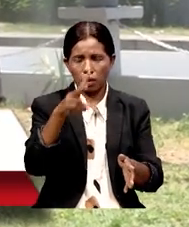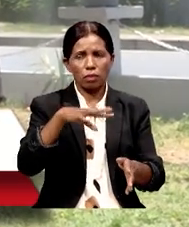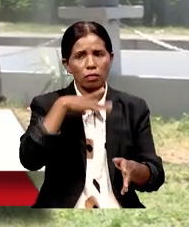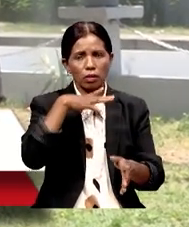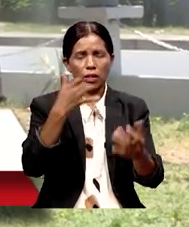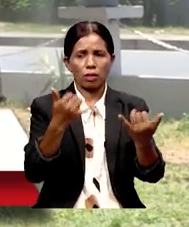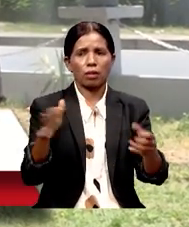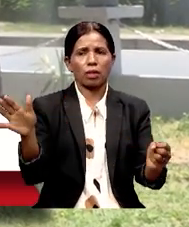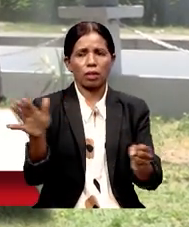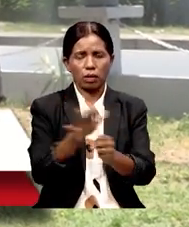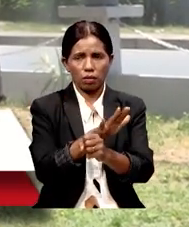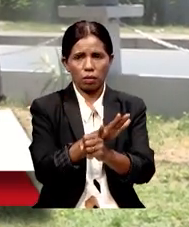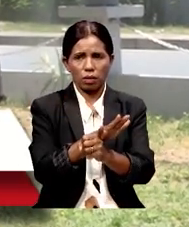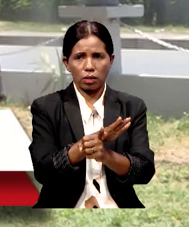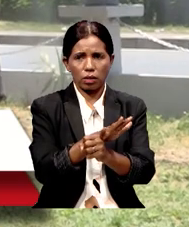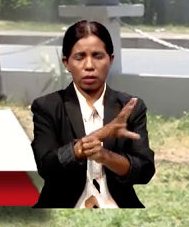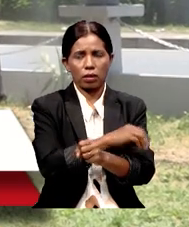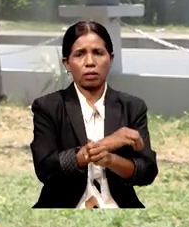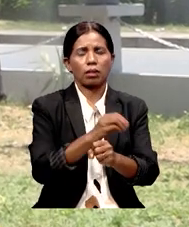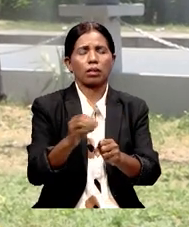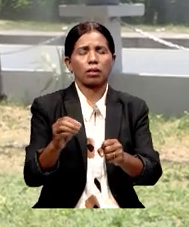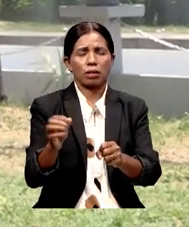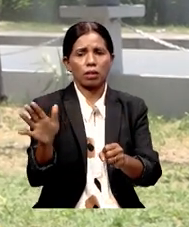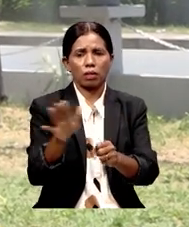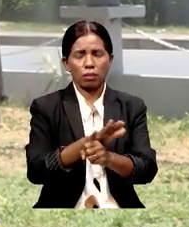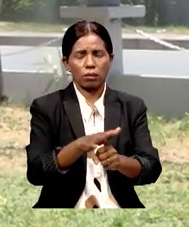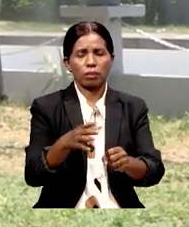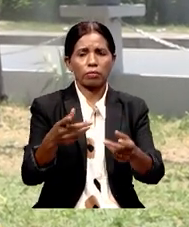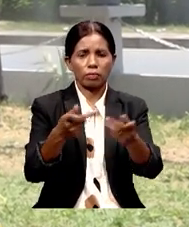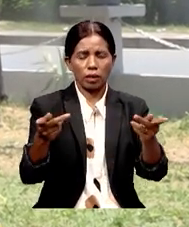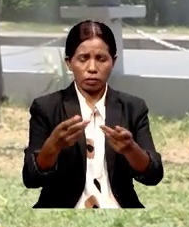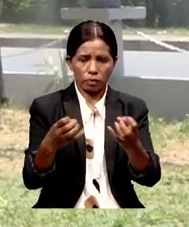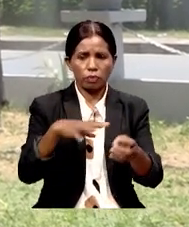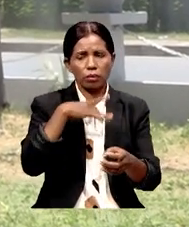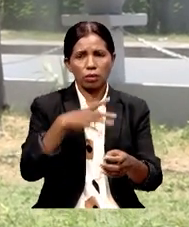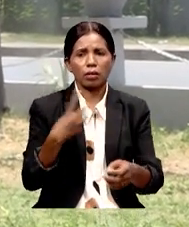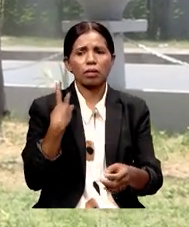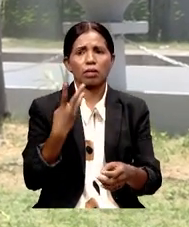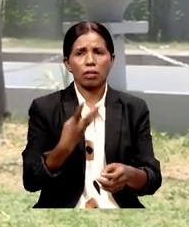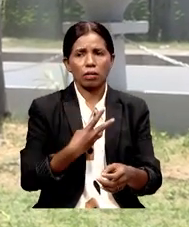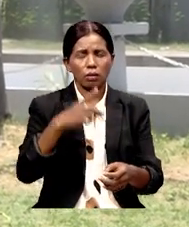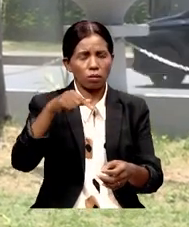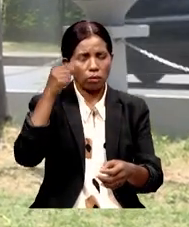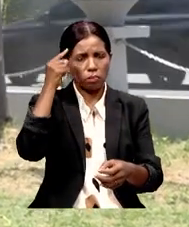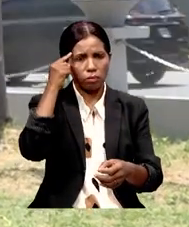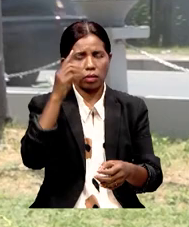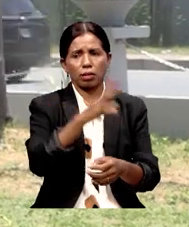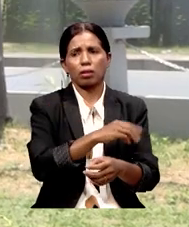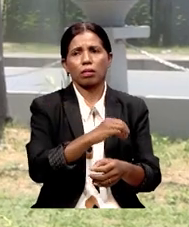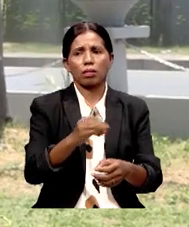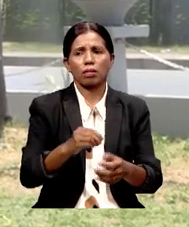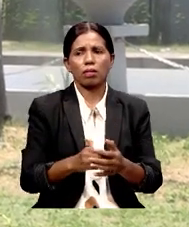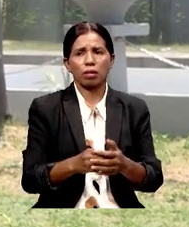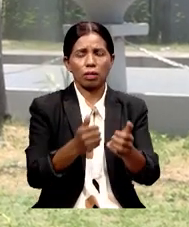ne nakolun ya jardin singgure mayu jane ne baita ne go governo mak oliliu